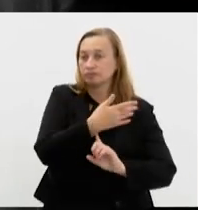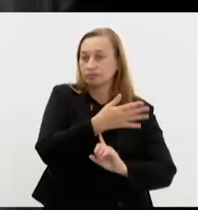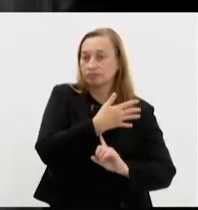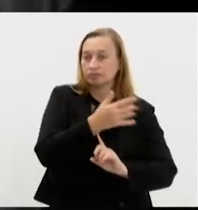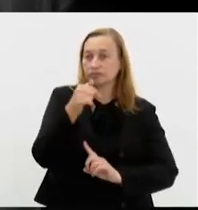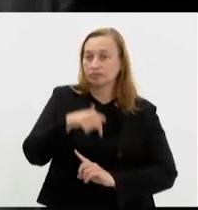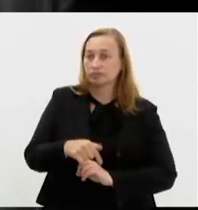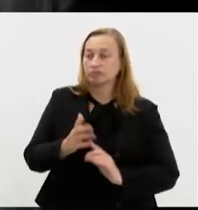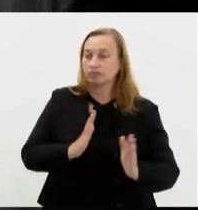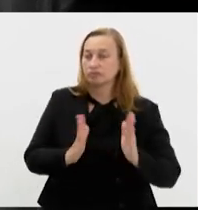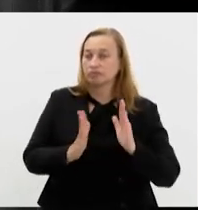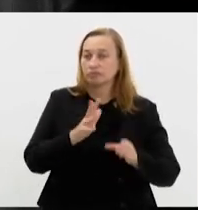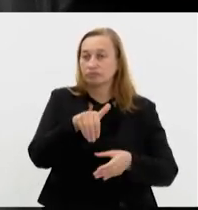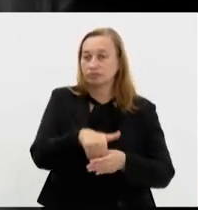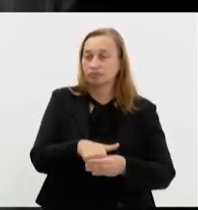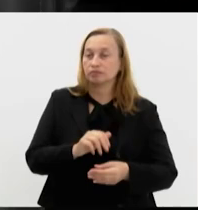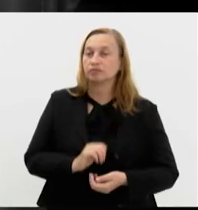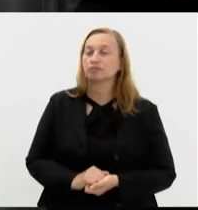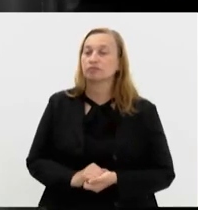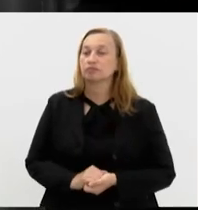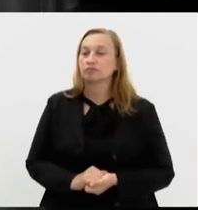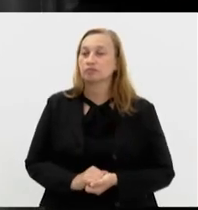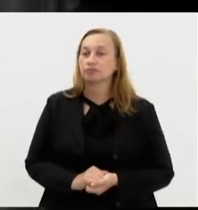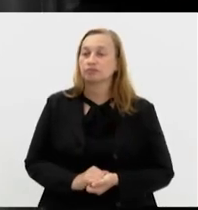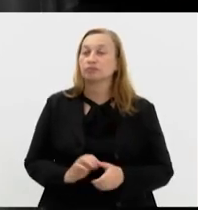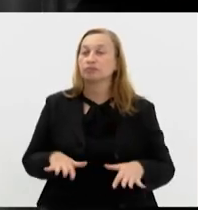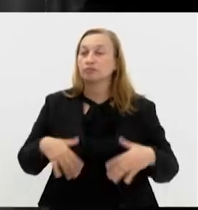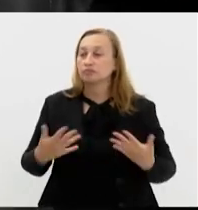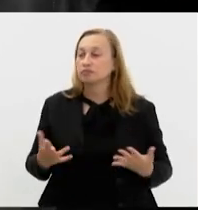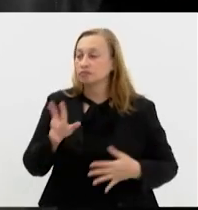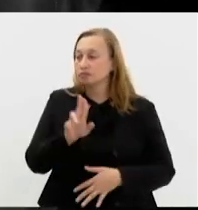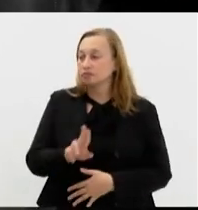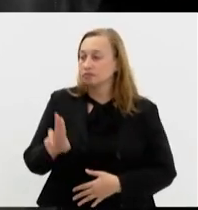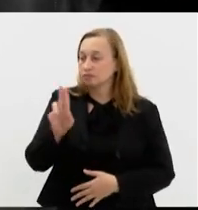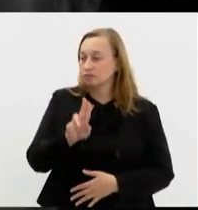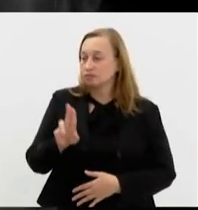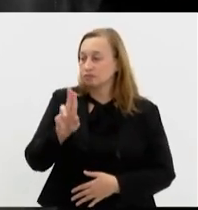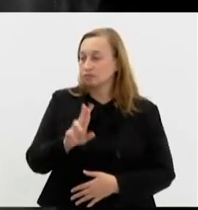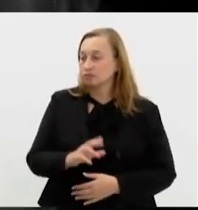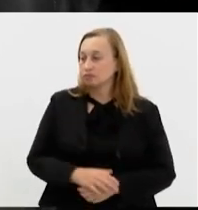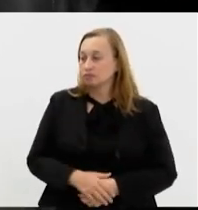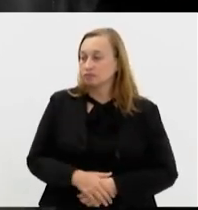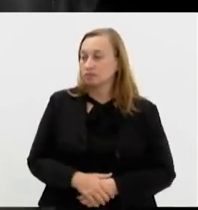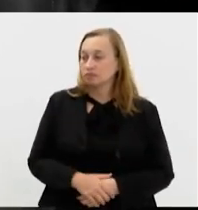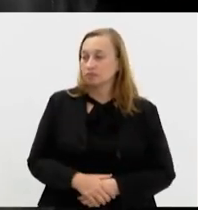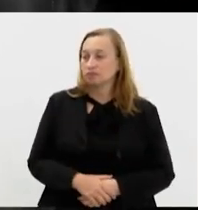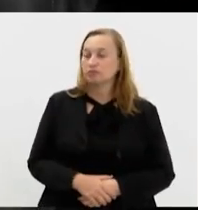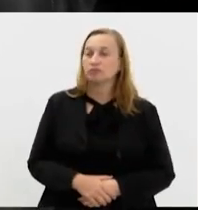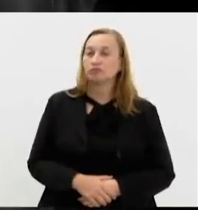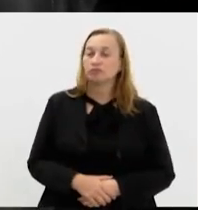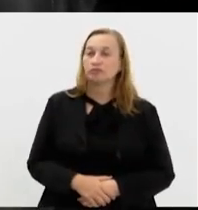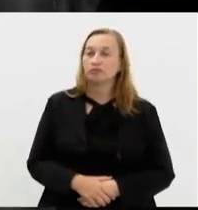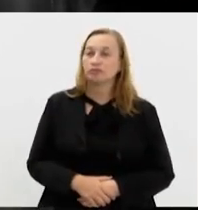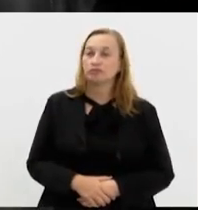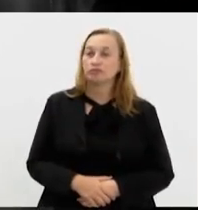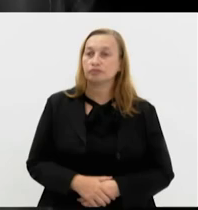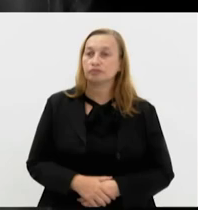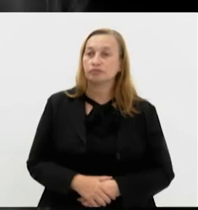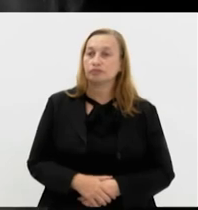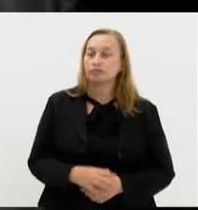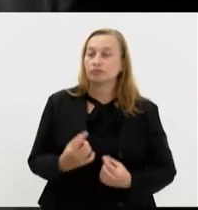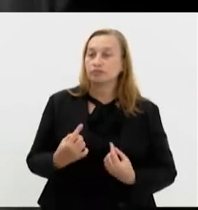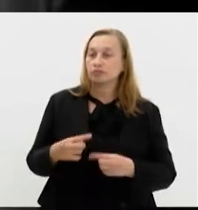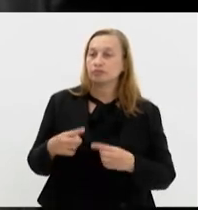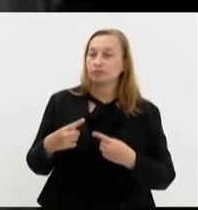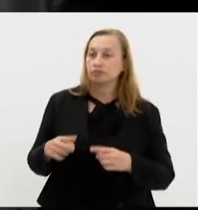eleitoral presente quando o uso dessas residências implicar a